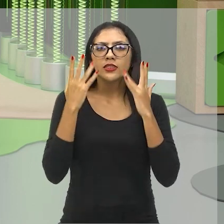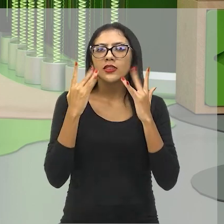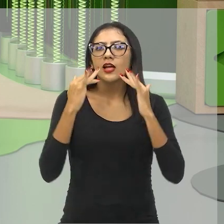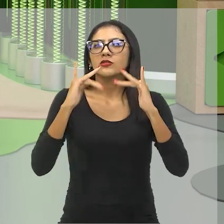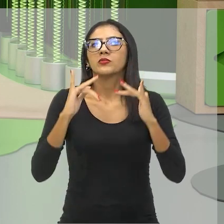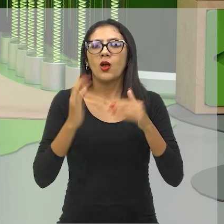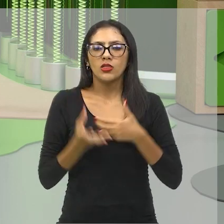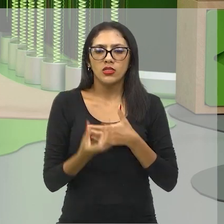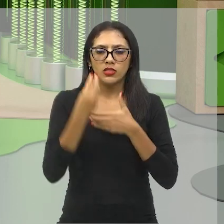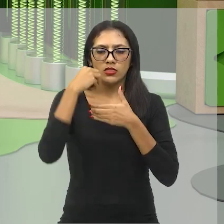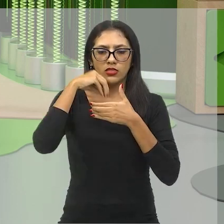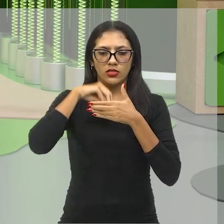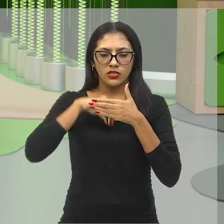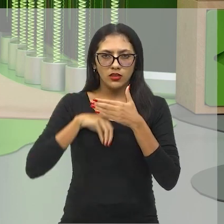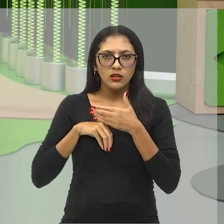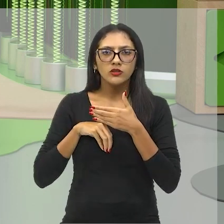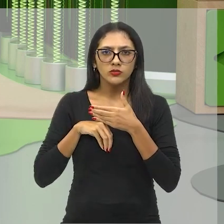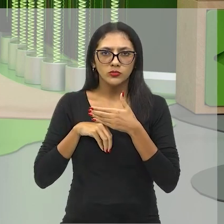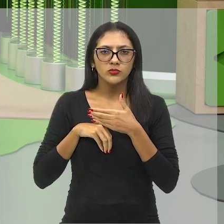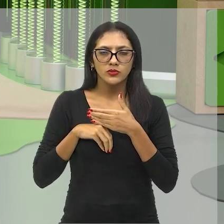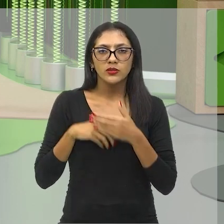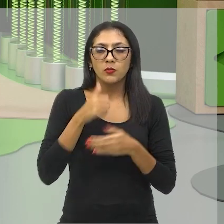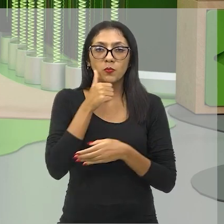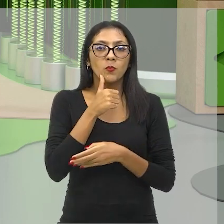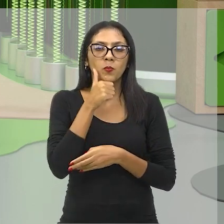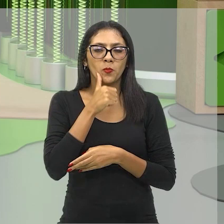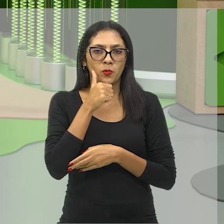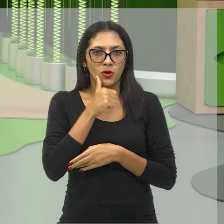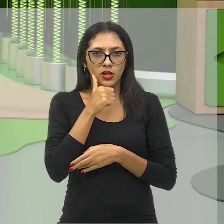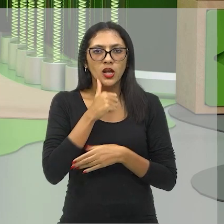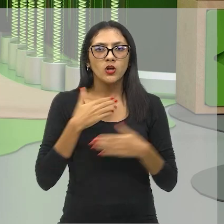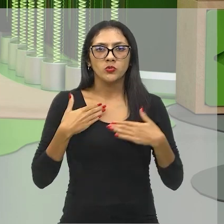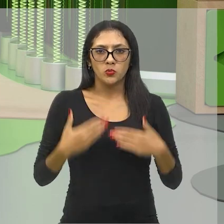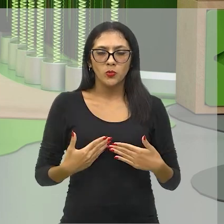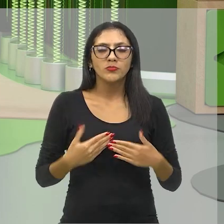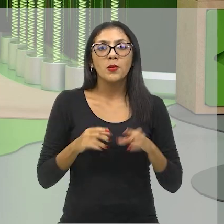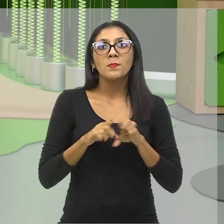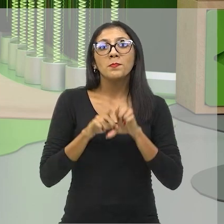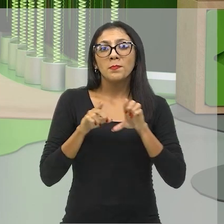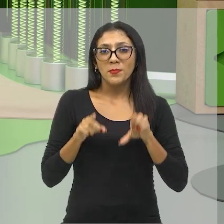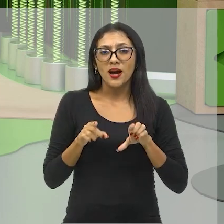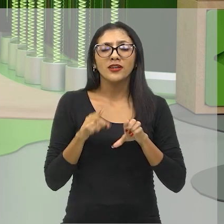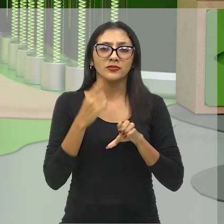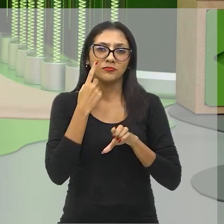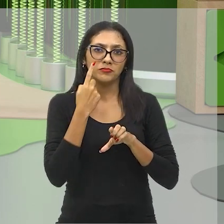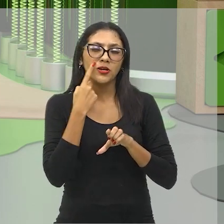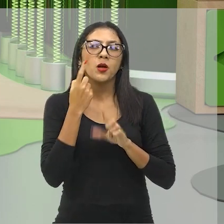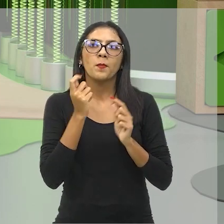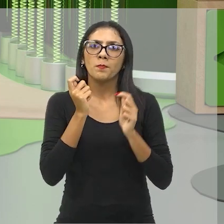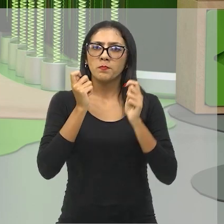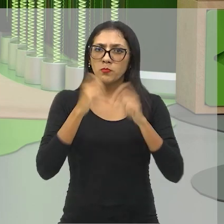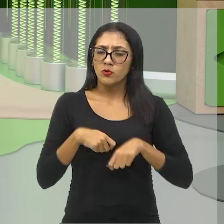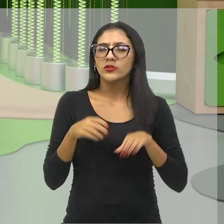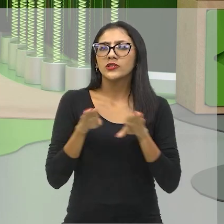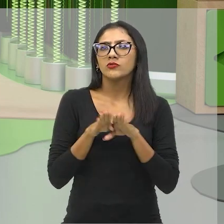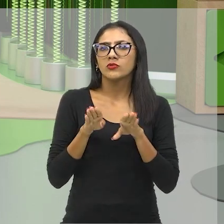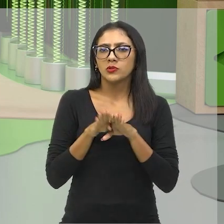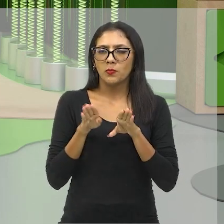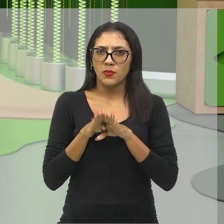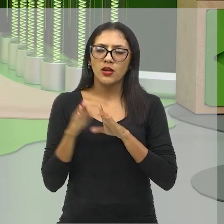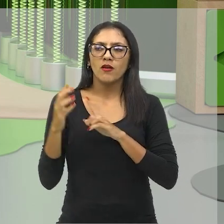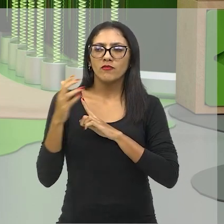corpo, né, da mãe, dentro do corpo ali da mulher. Mas, né, a gente vai observar também que ela pode acontecer fora, né,